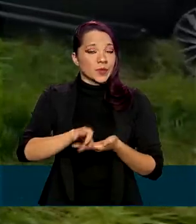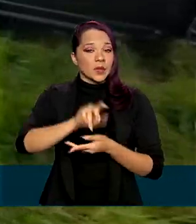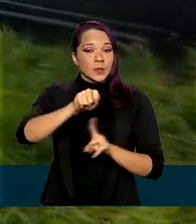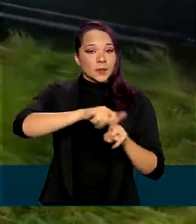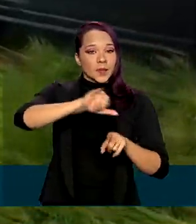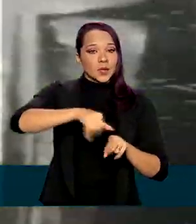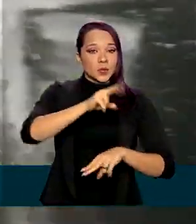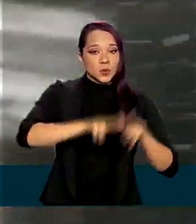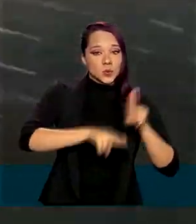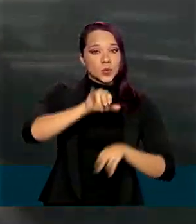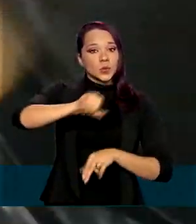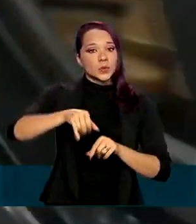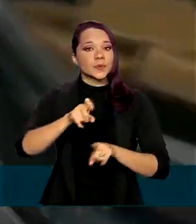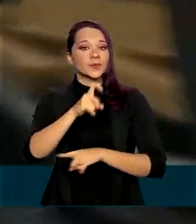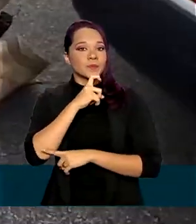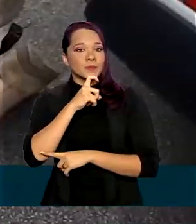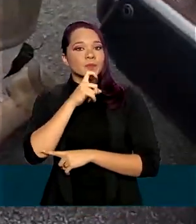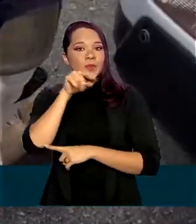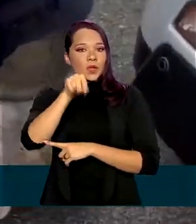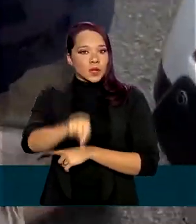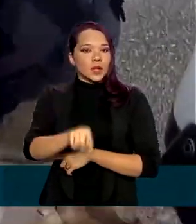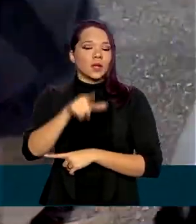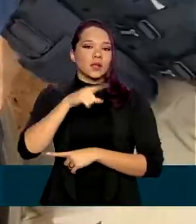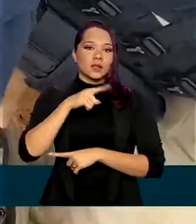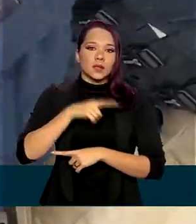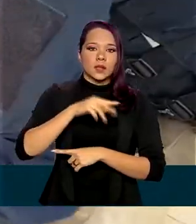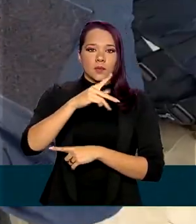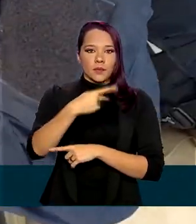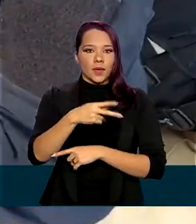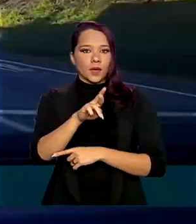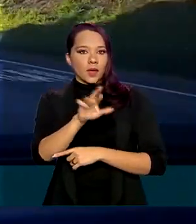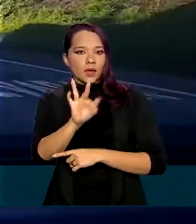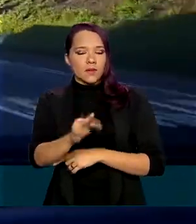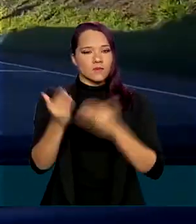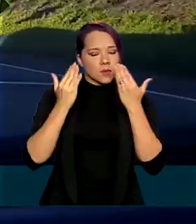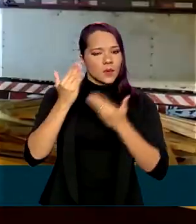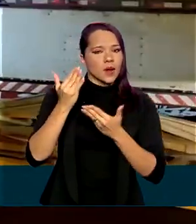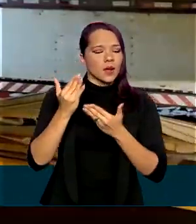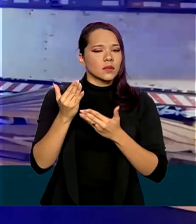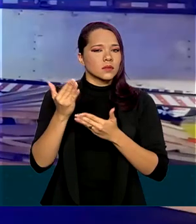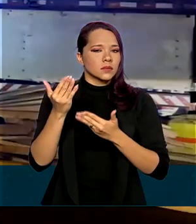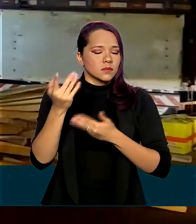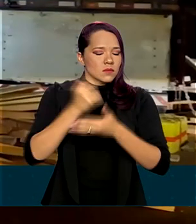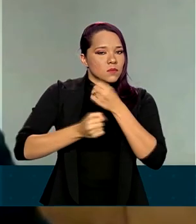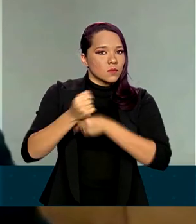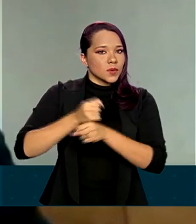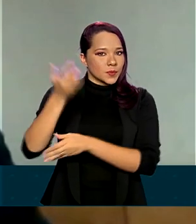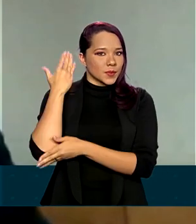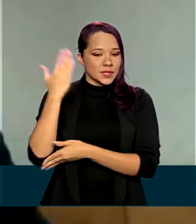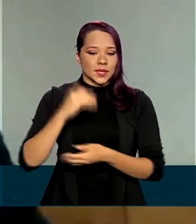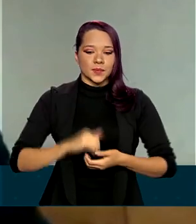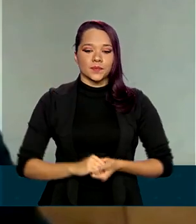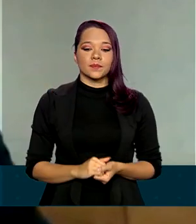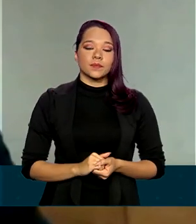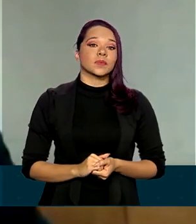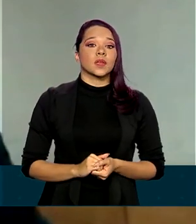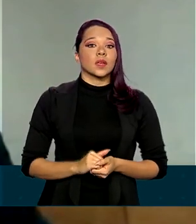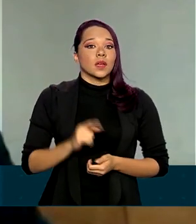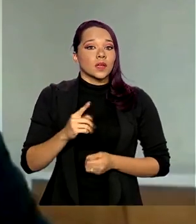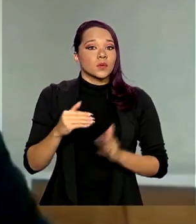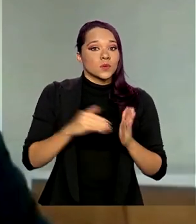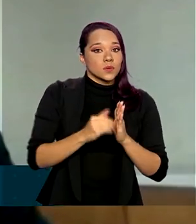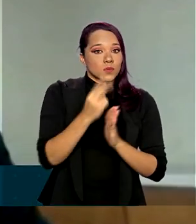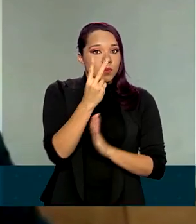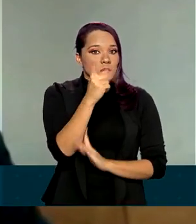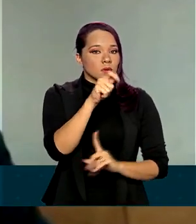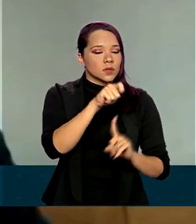julho, triplicou a apreensão de drogas pela PRF em comparação ao mesmo período do ano passado. E nos últimos dois